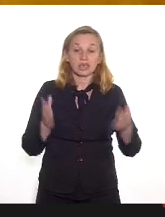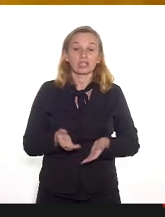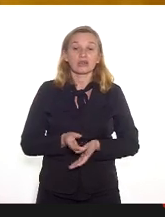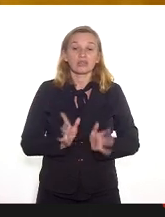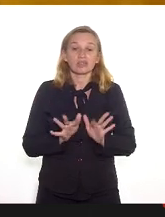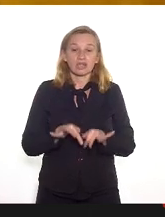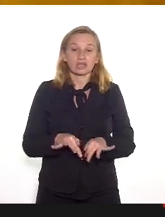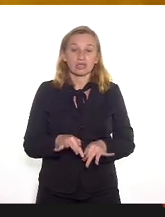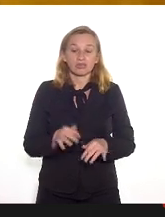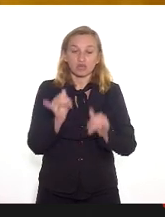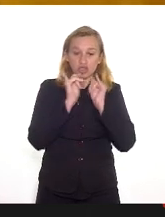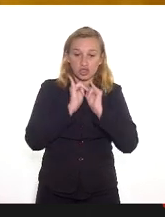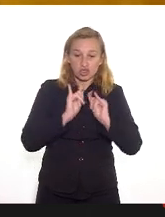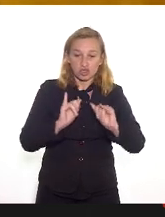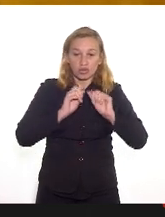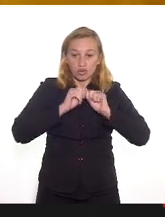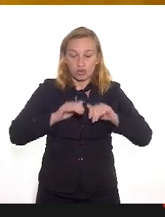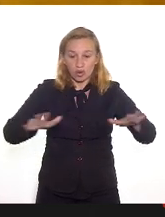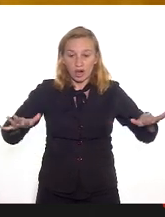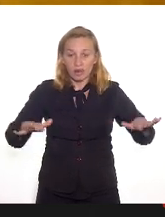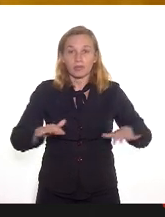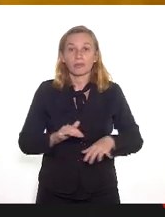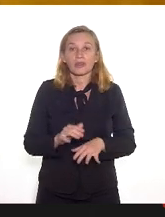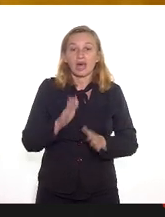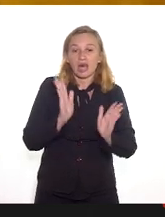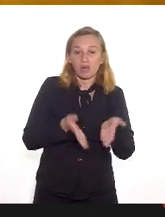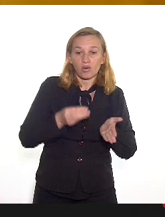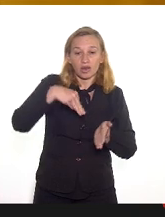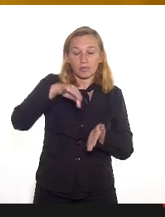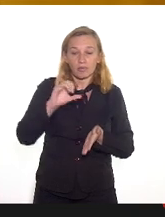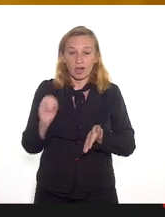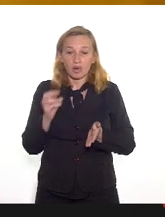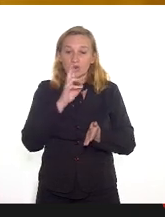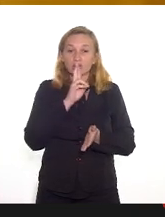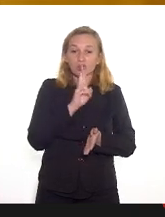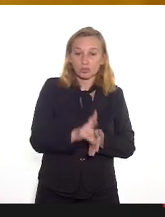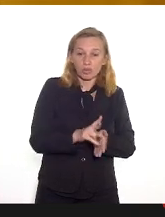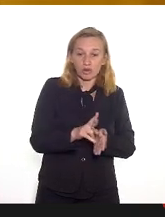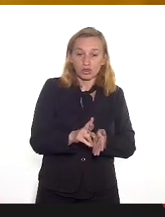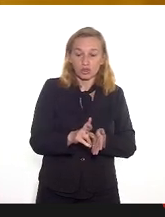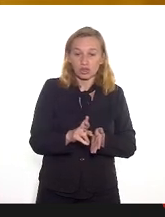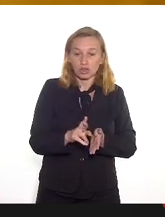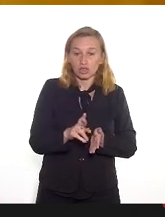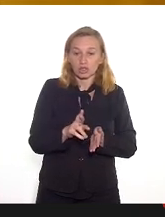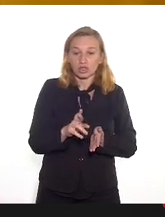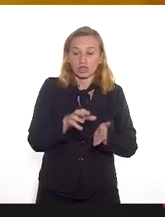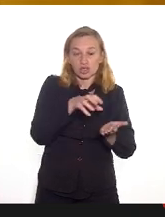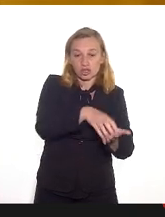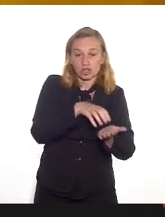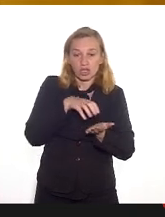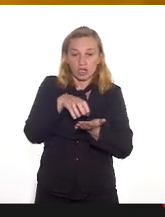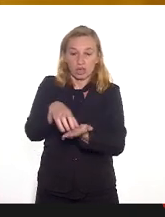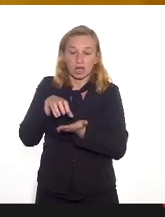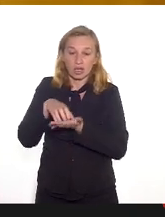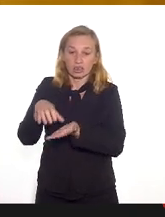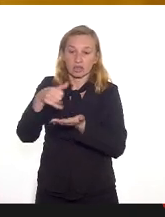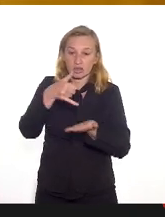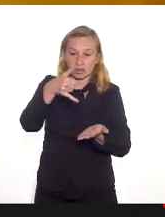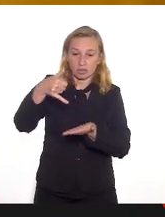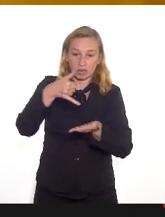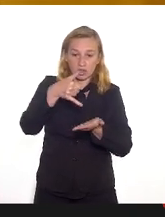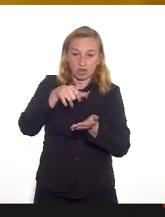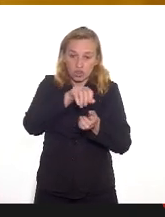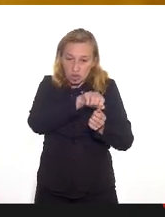de divulgar agora em maio resultado de um edital de redes de monitoramento de derramamento de óleo,